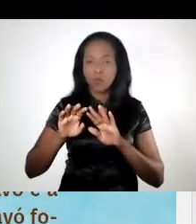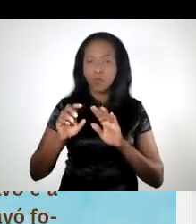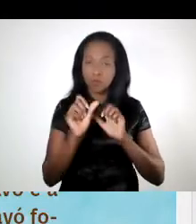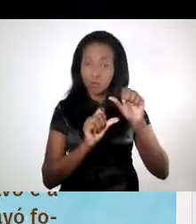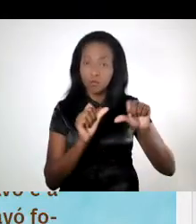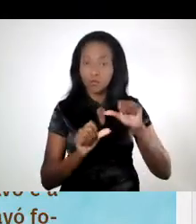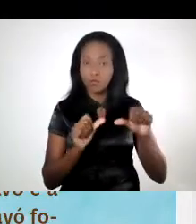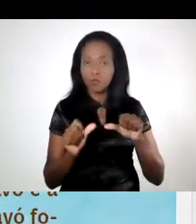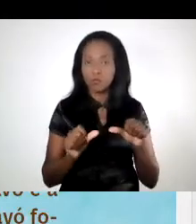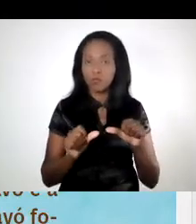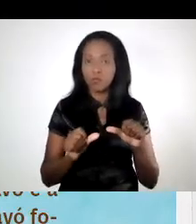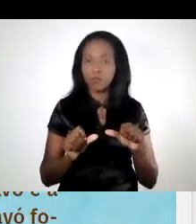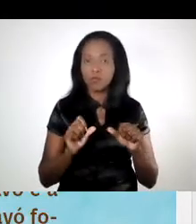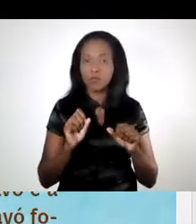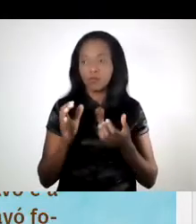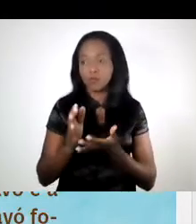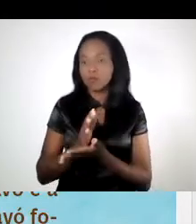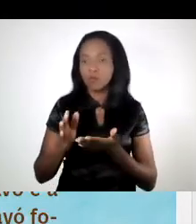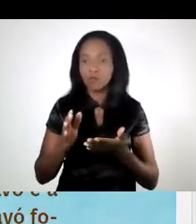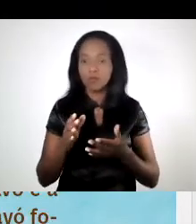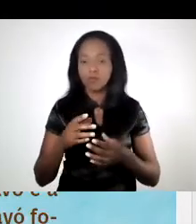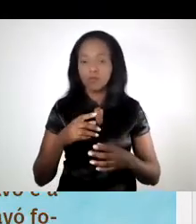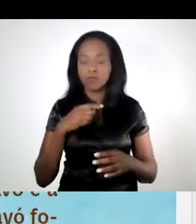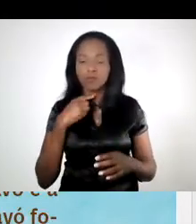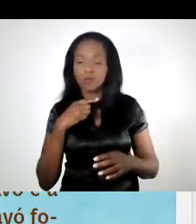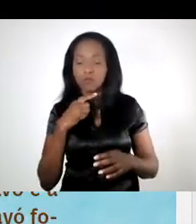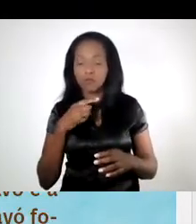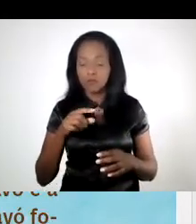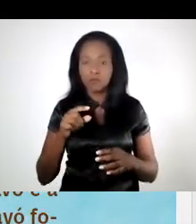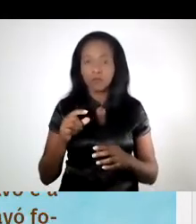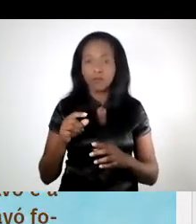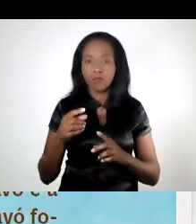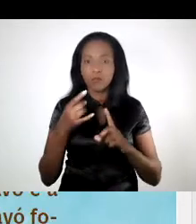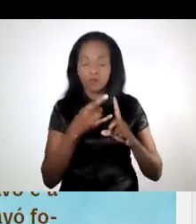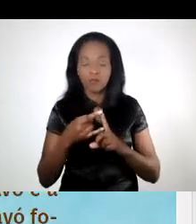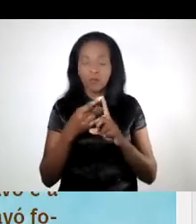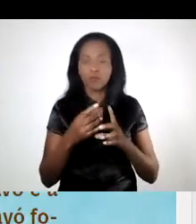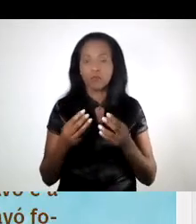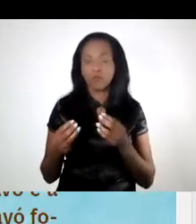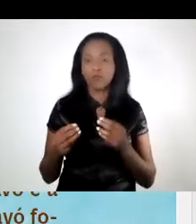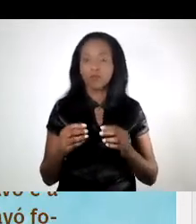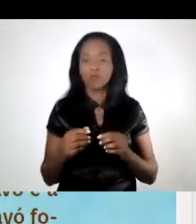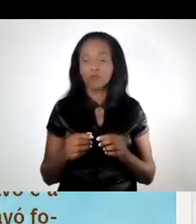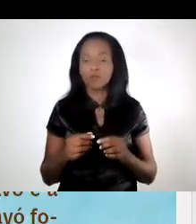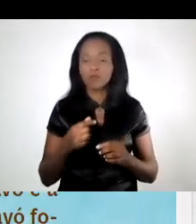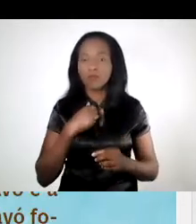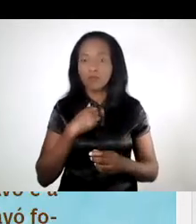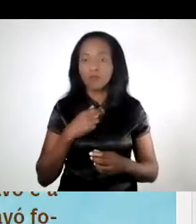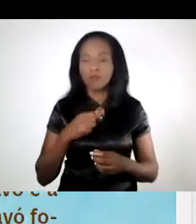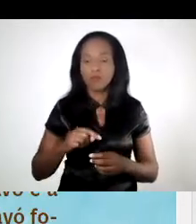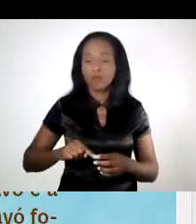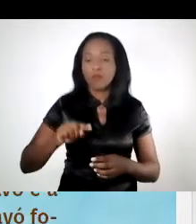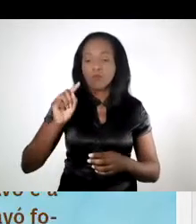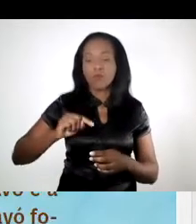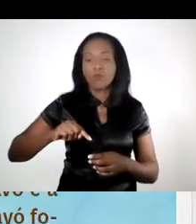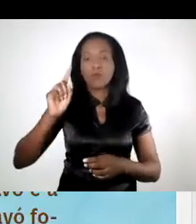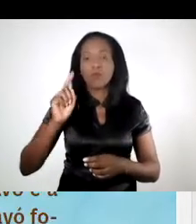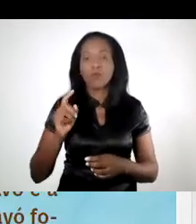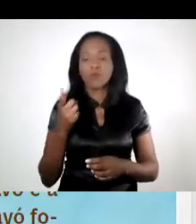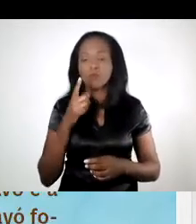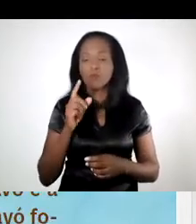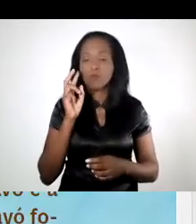ainda não tem muita familiaridade com o Zoom. Isso, eu estou arrastando aqui, gente, para poder ver. Então, vocês